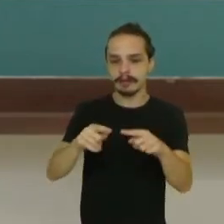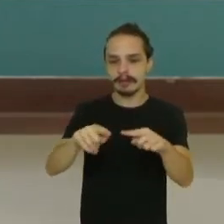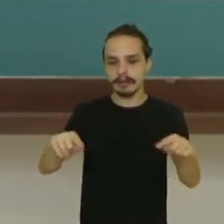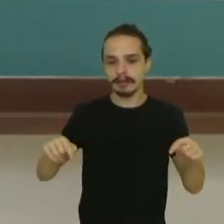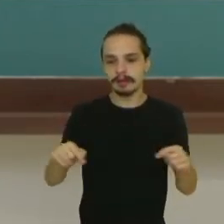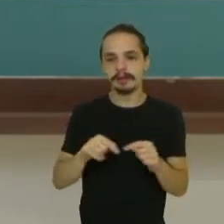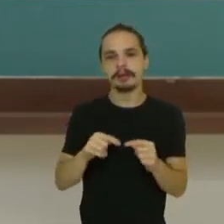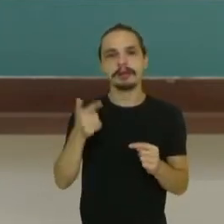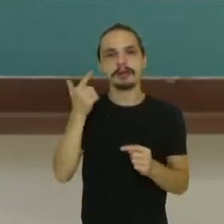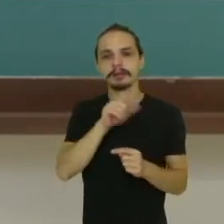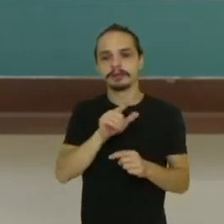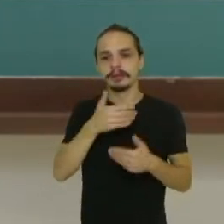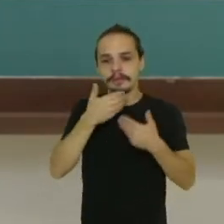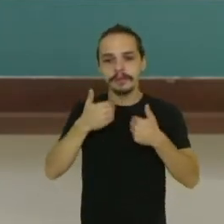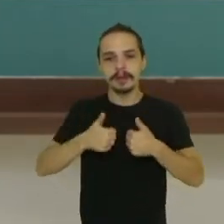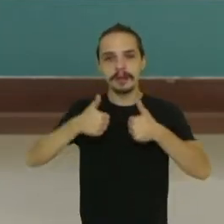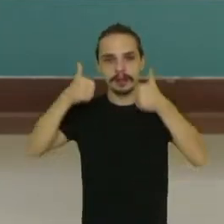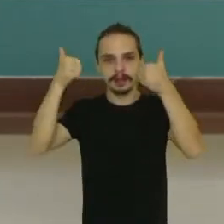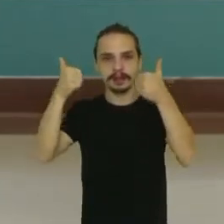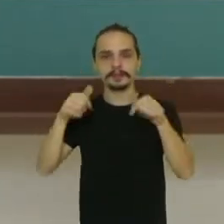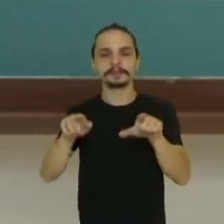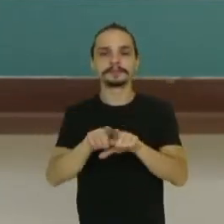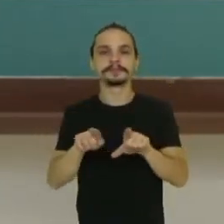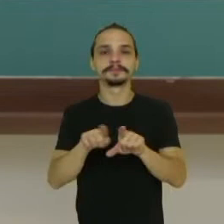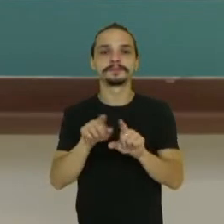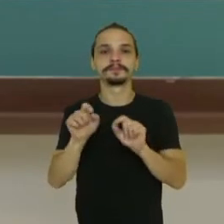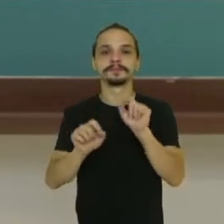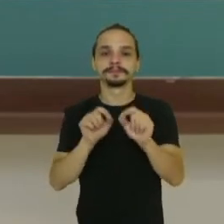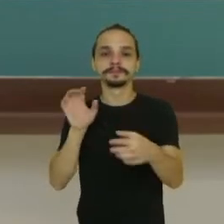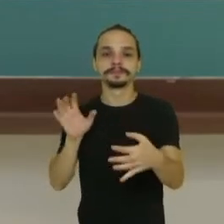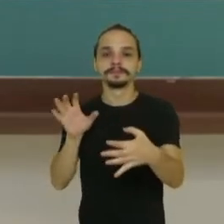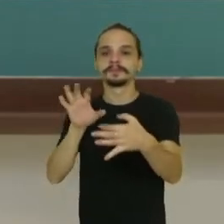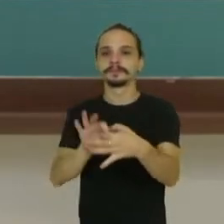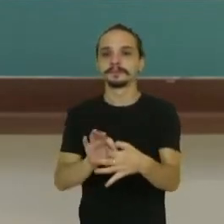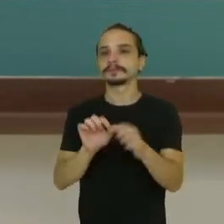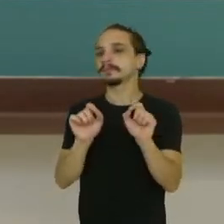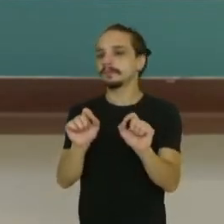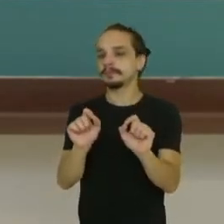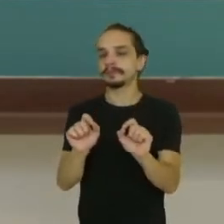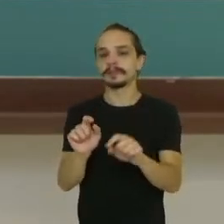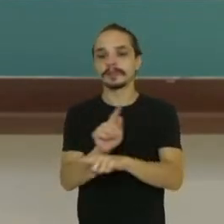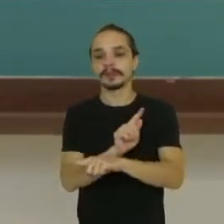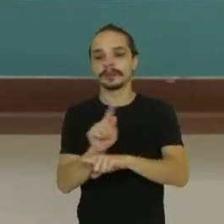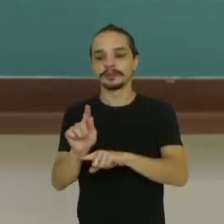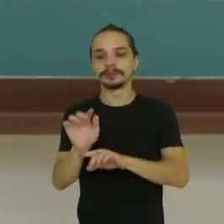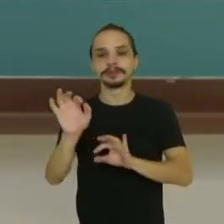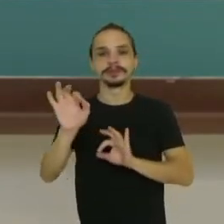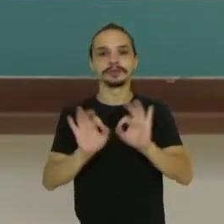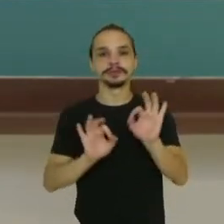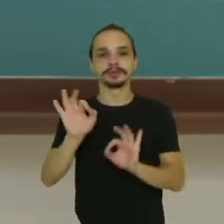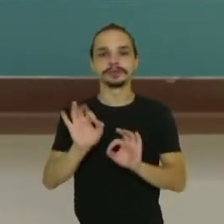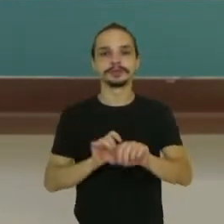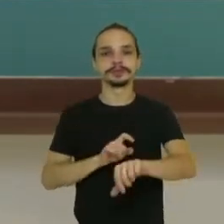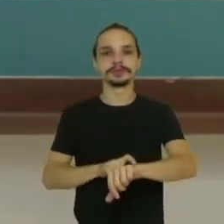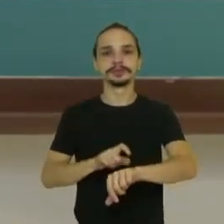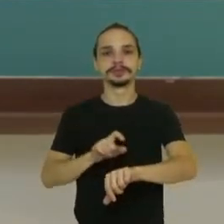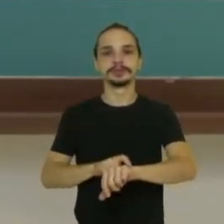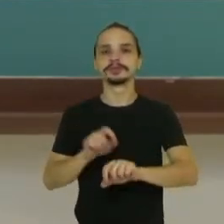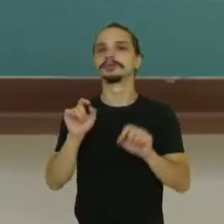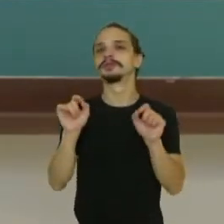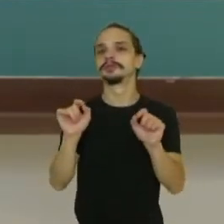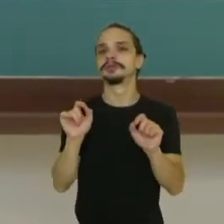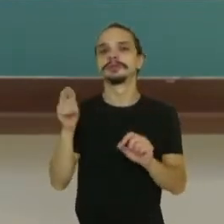né seja um desempenho cada vez maior e também aliado a isso fazer uma gestão eficiente do nosso tempo